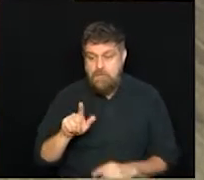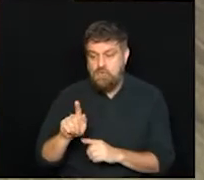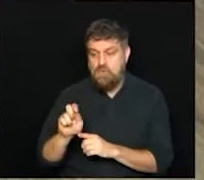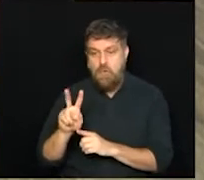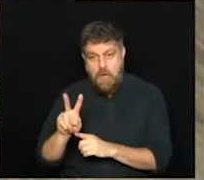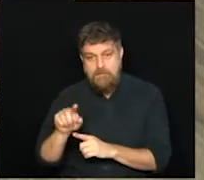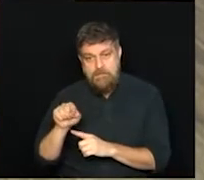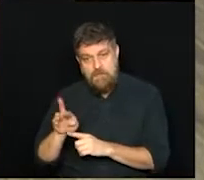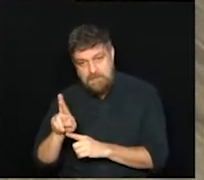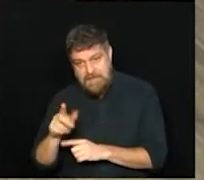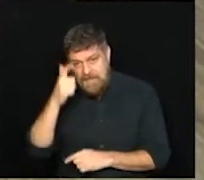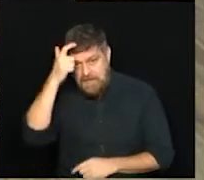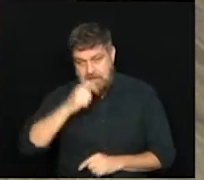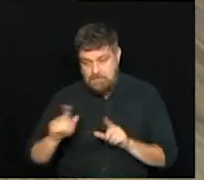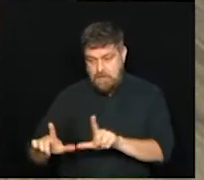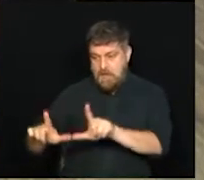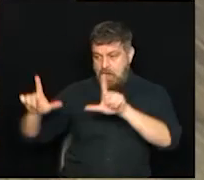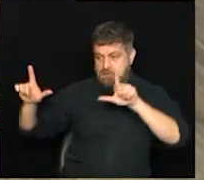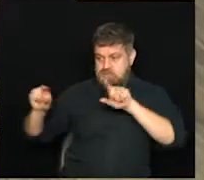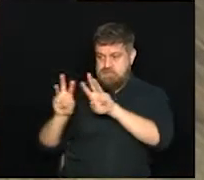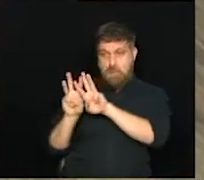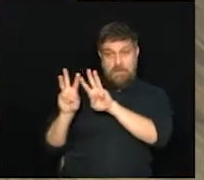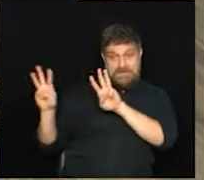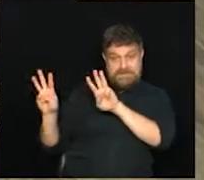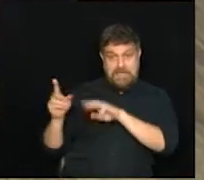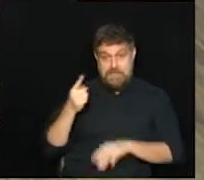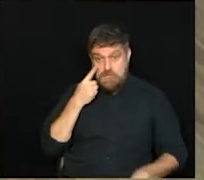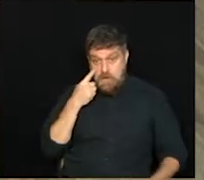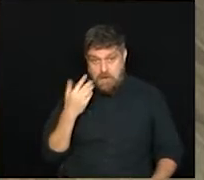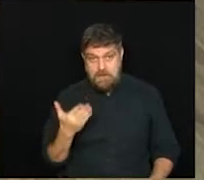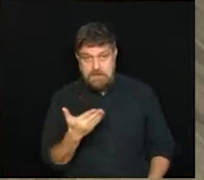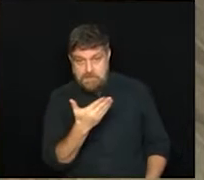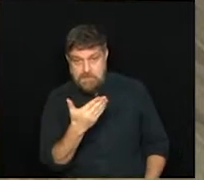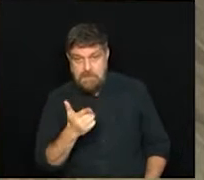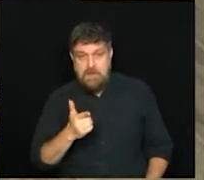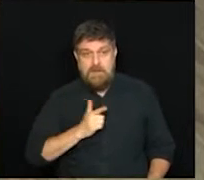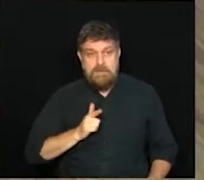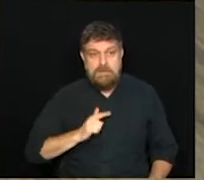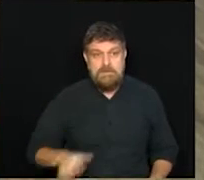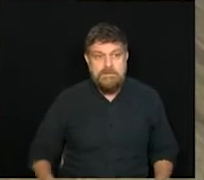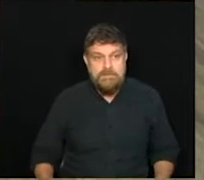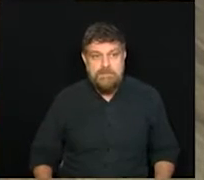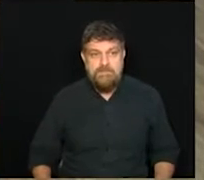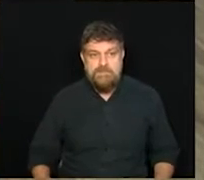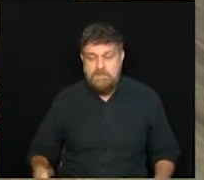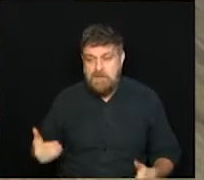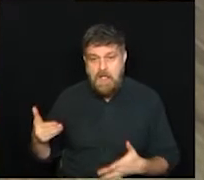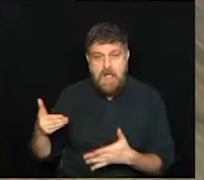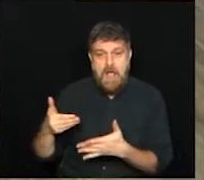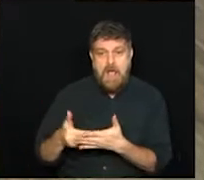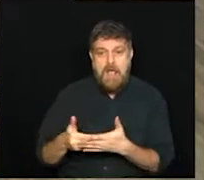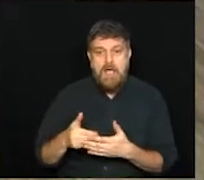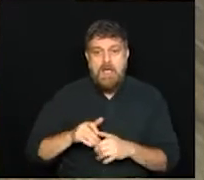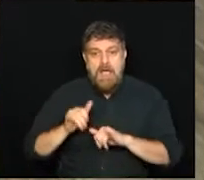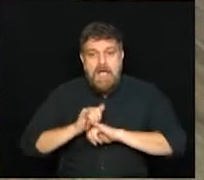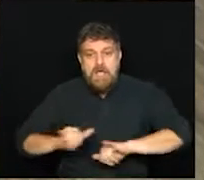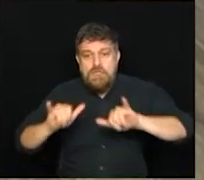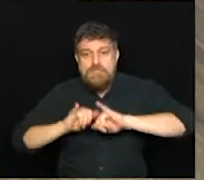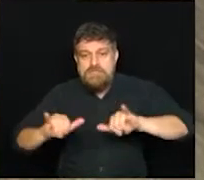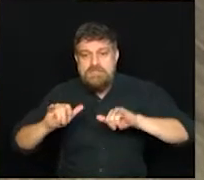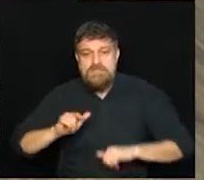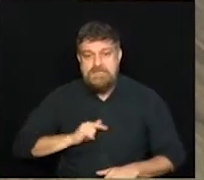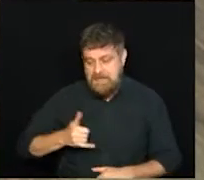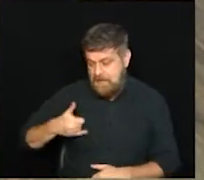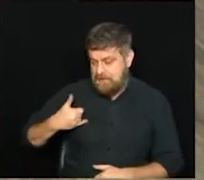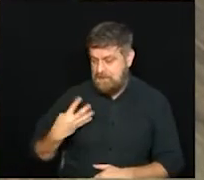vacina.campinas.sp.gov.br. Já estou com o site aberto aqui, Mina Abreu. E uma ampliação, porque até então a notícia que nós tínhamos era